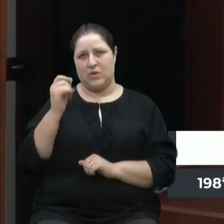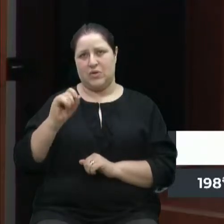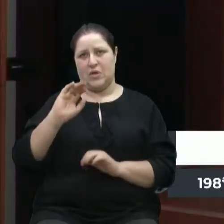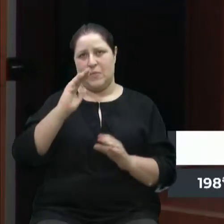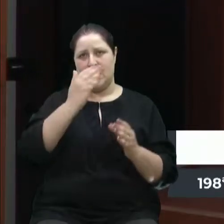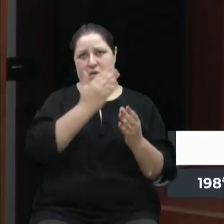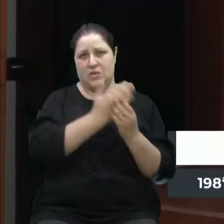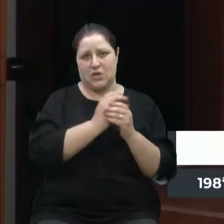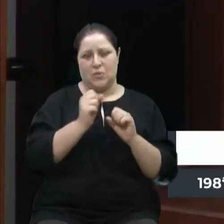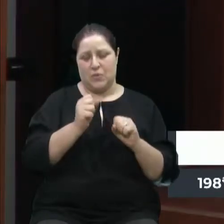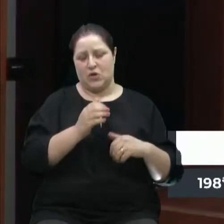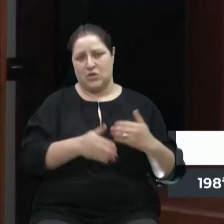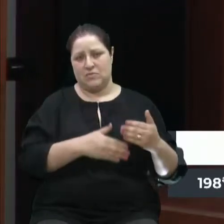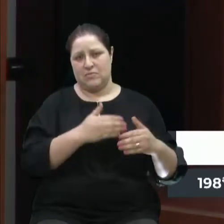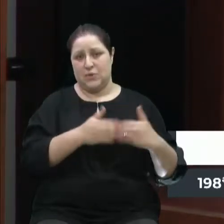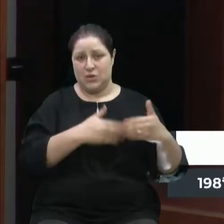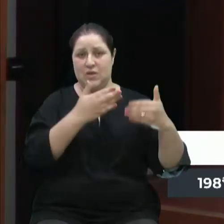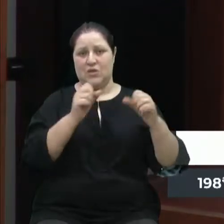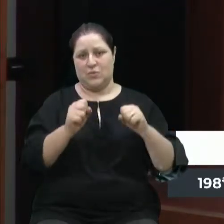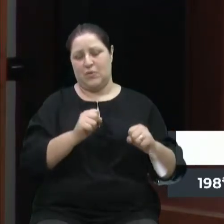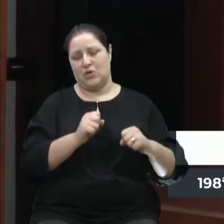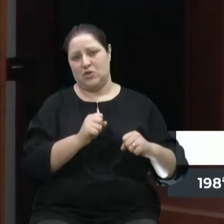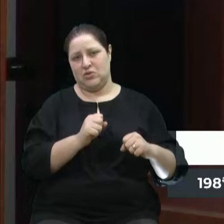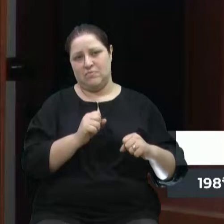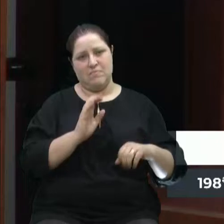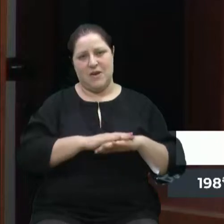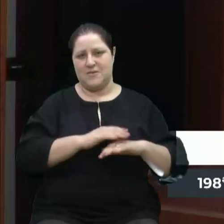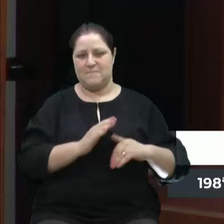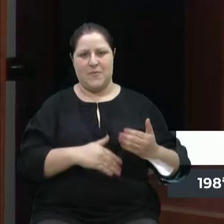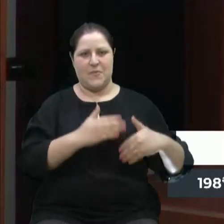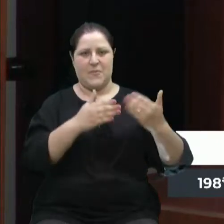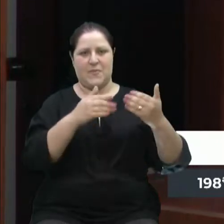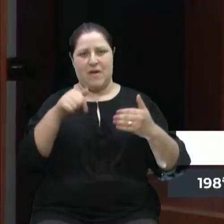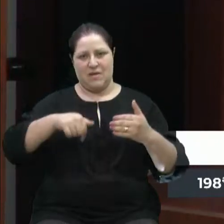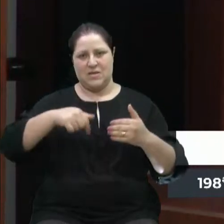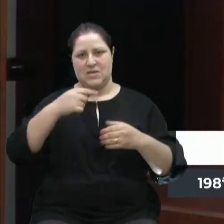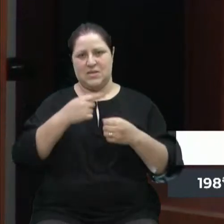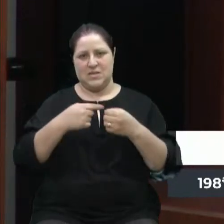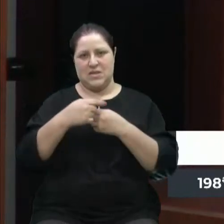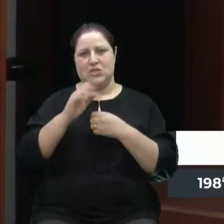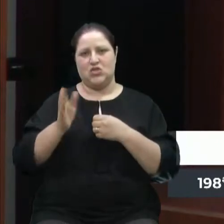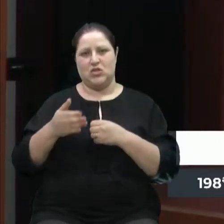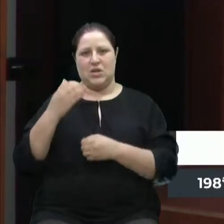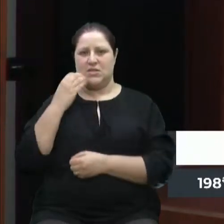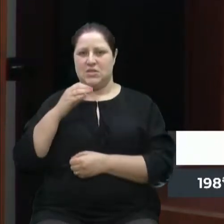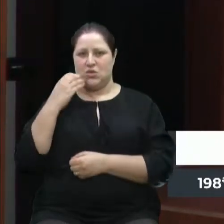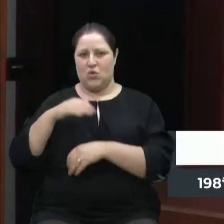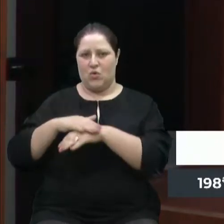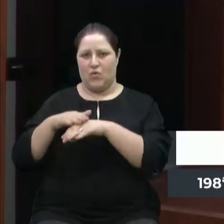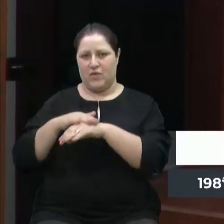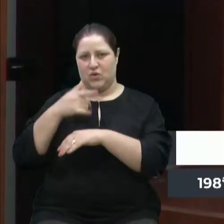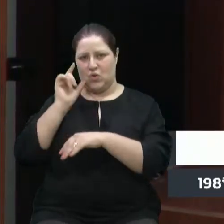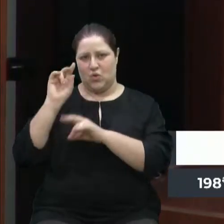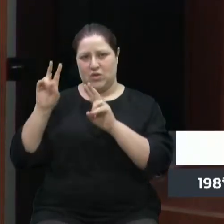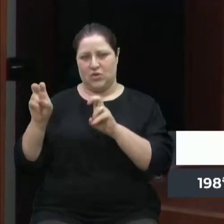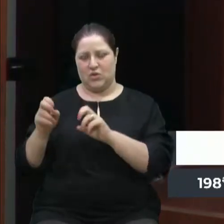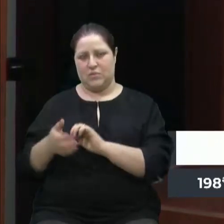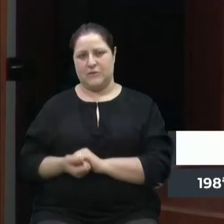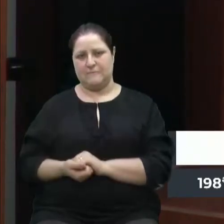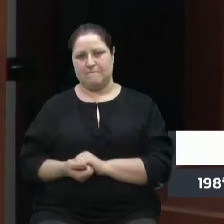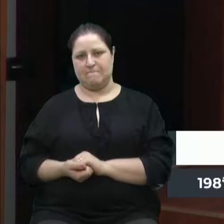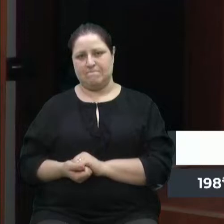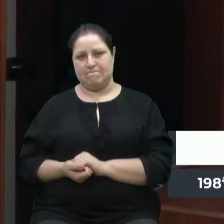ser debatido e que eu acho que pode ser avançado aqui no município. Inclusive, conversei um pouco com o secretário Citon sobre isso ontem. Então, vamos ver